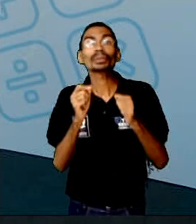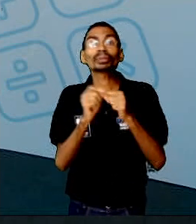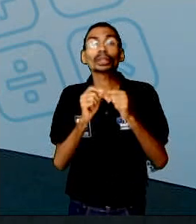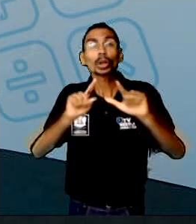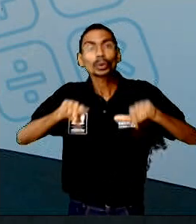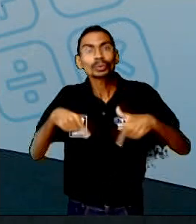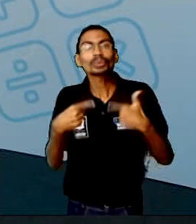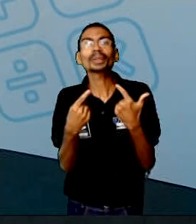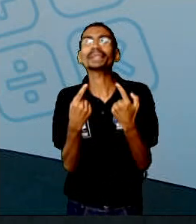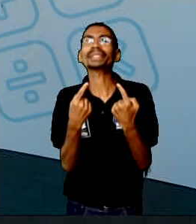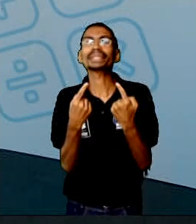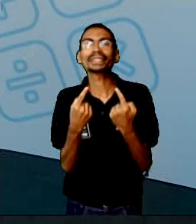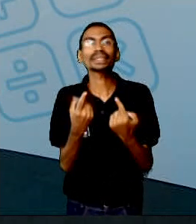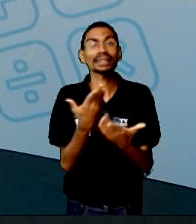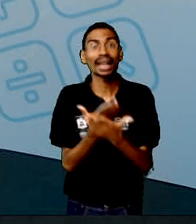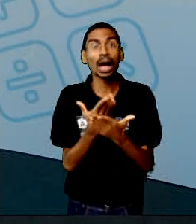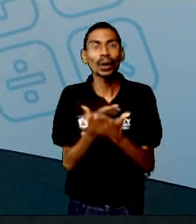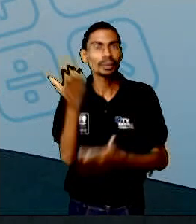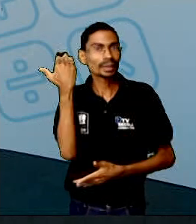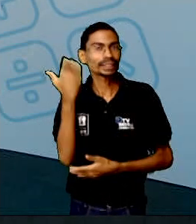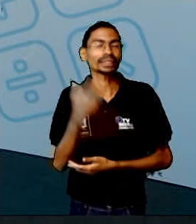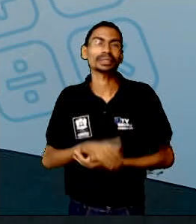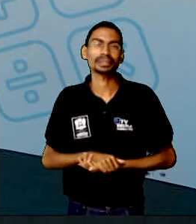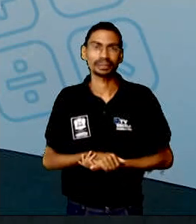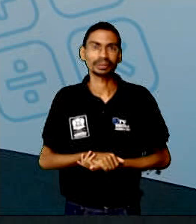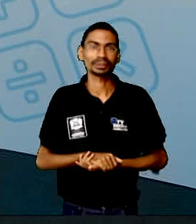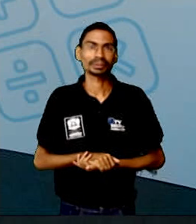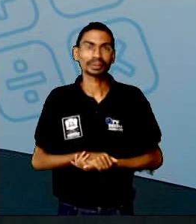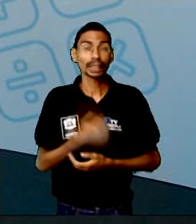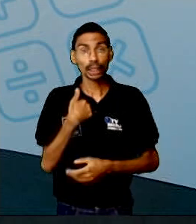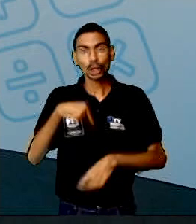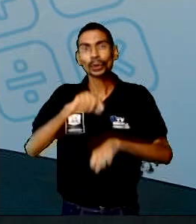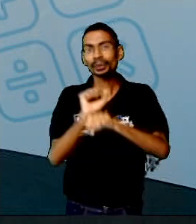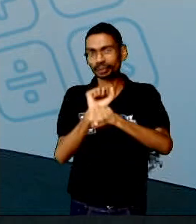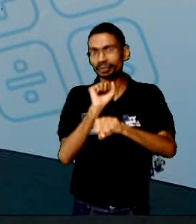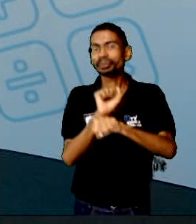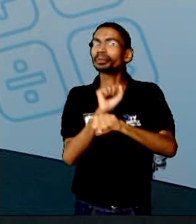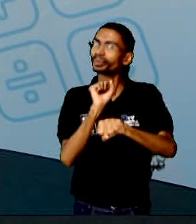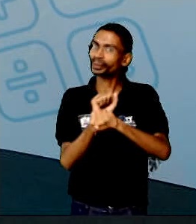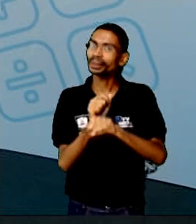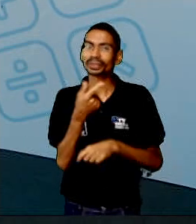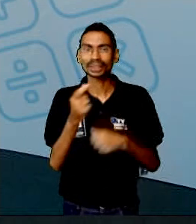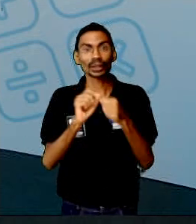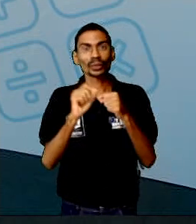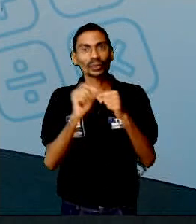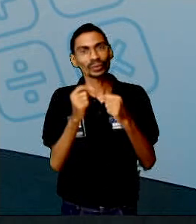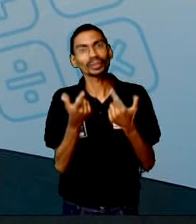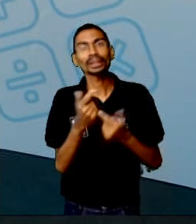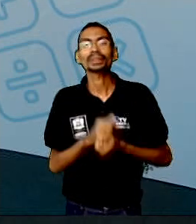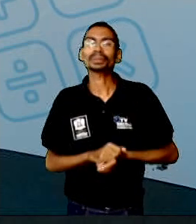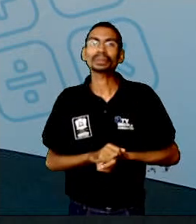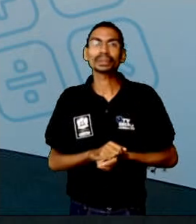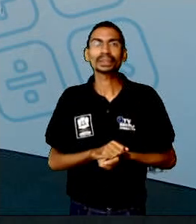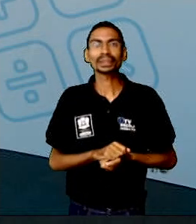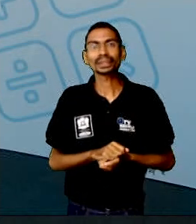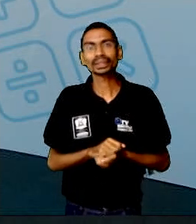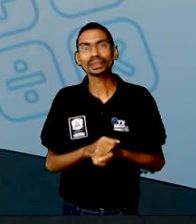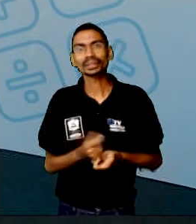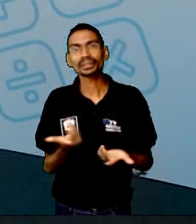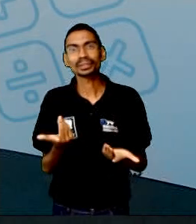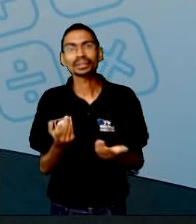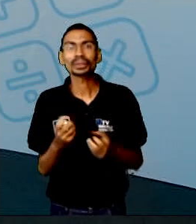desafio que eu propus na aula passada? Eu espero que vocês tenham feito, tenham realizado. Sei que foi